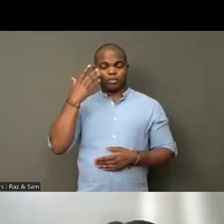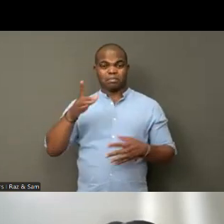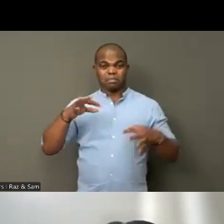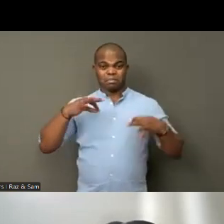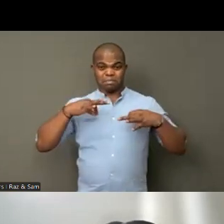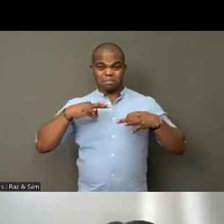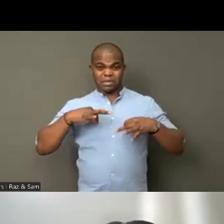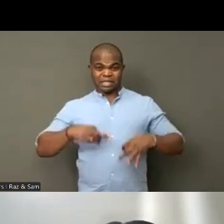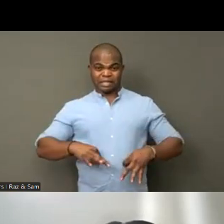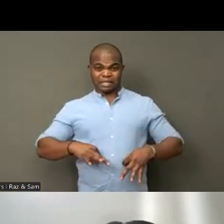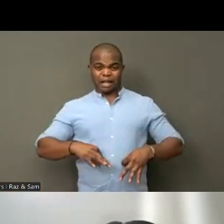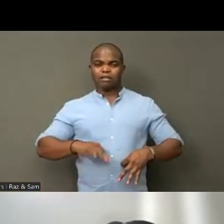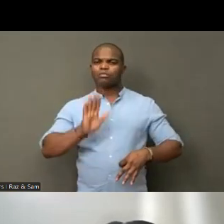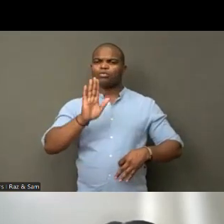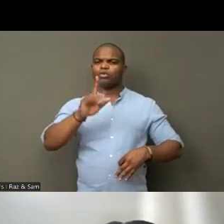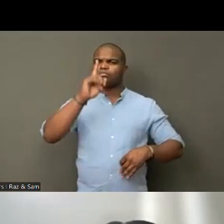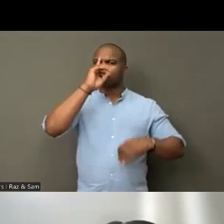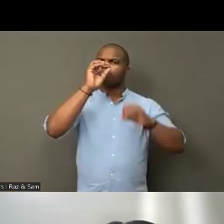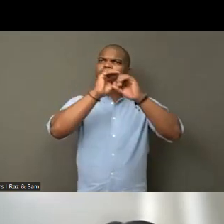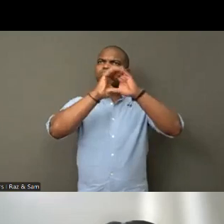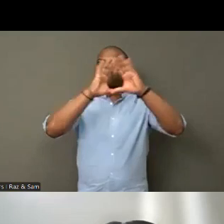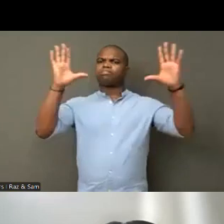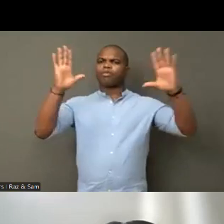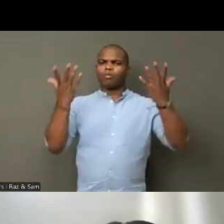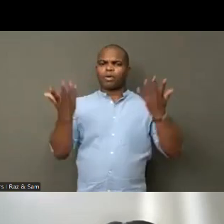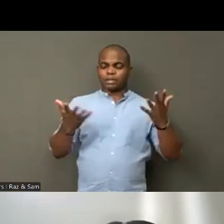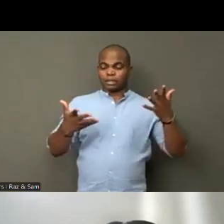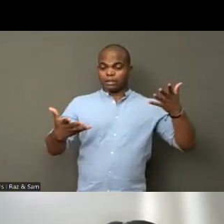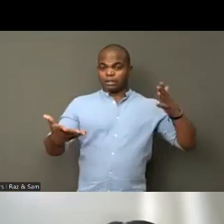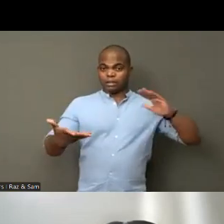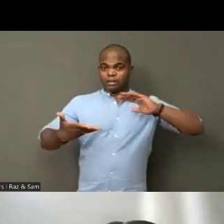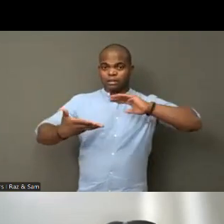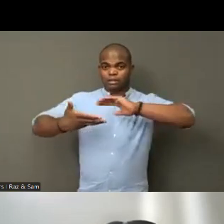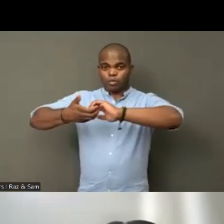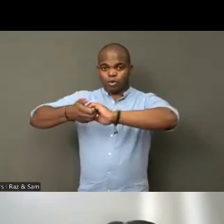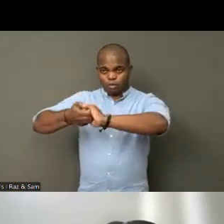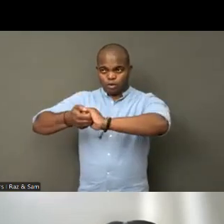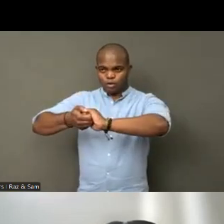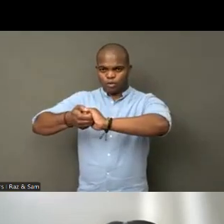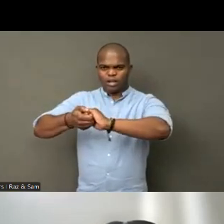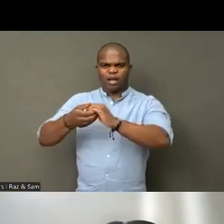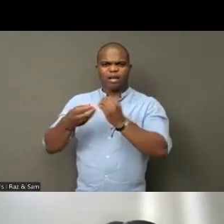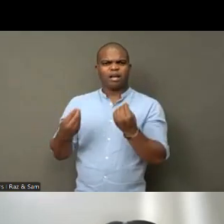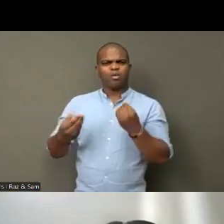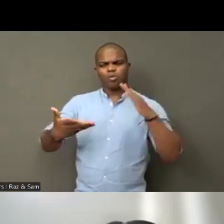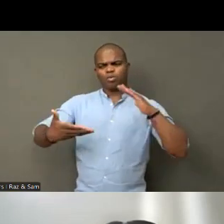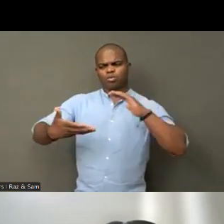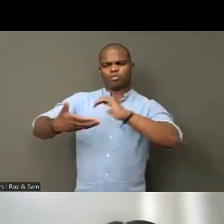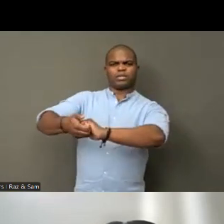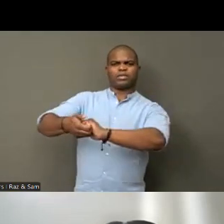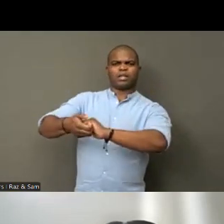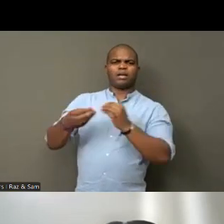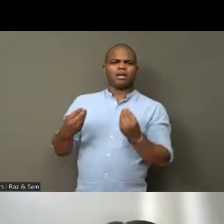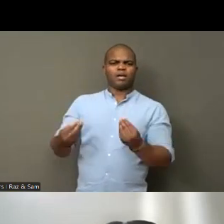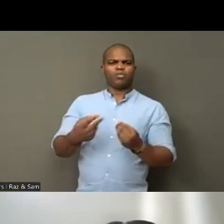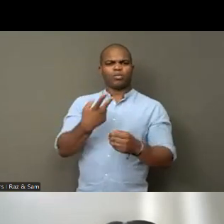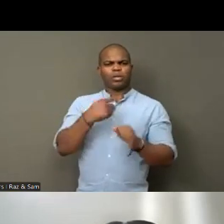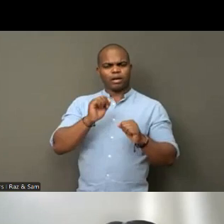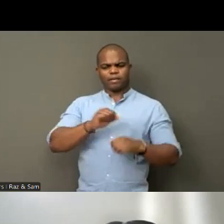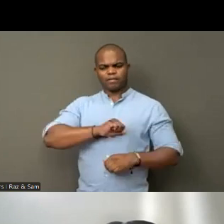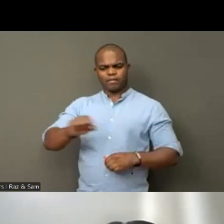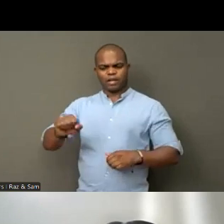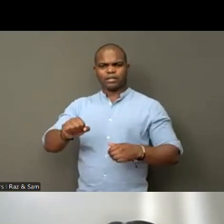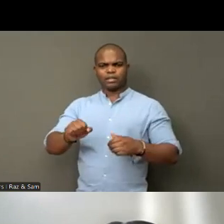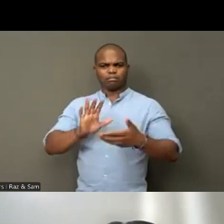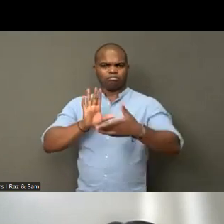a colaboração, a comunicação intersetorial para poder acelerar a eliminação dessa longa lista de doenças